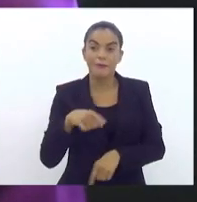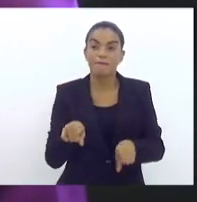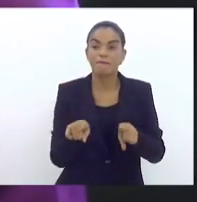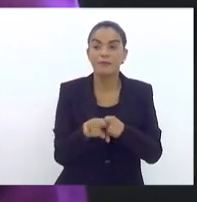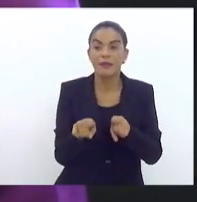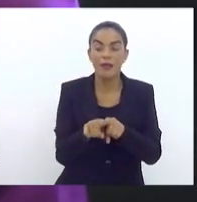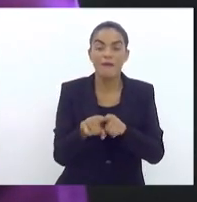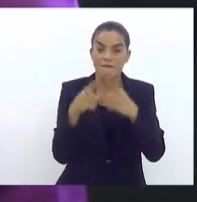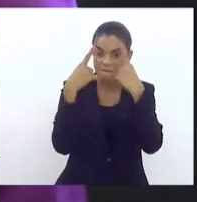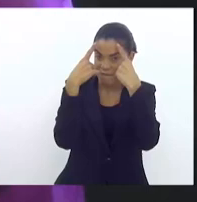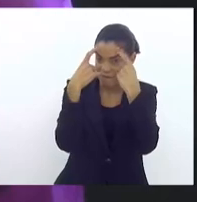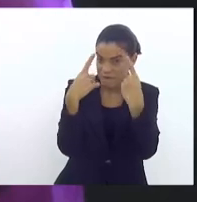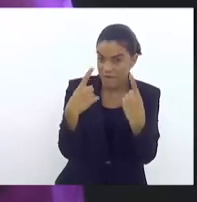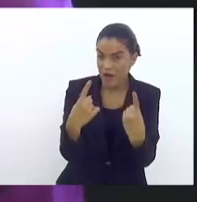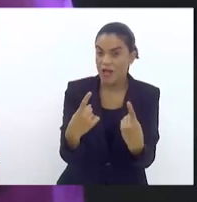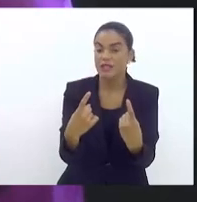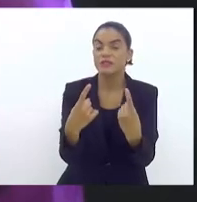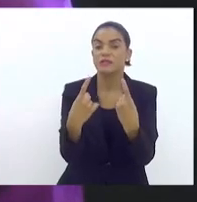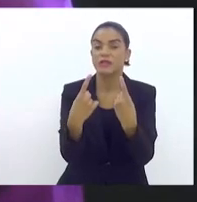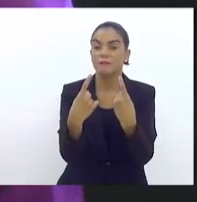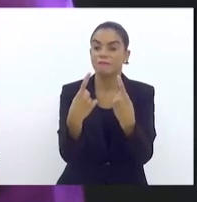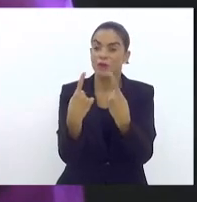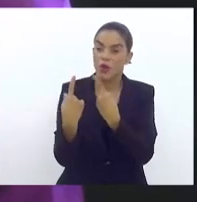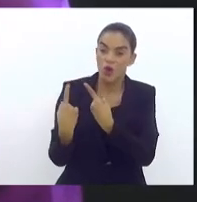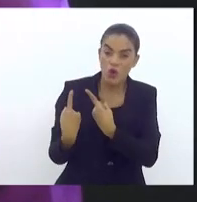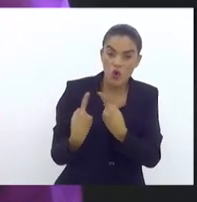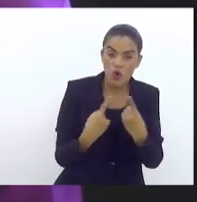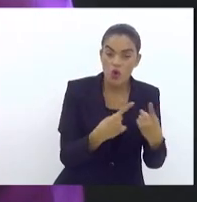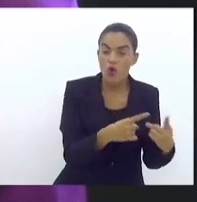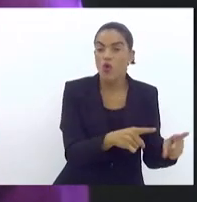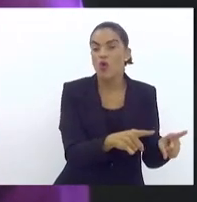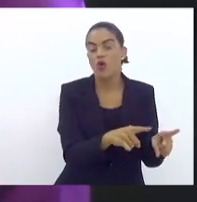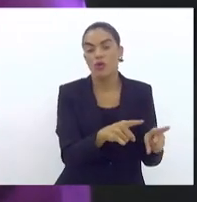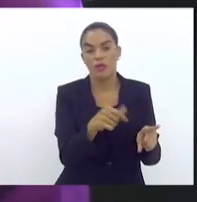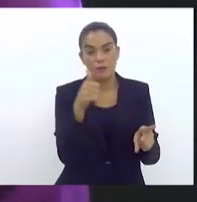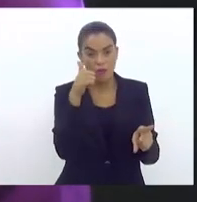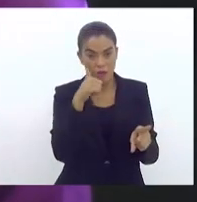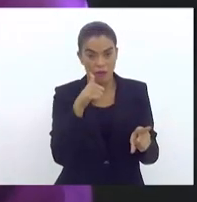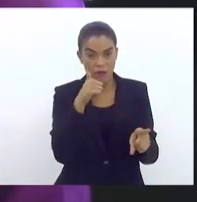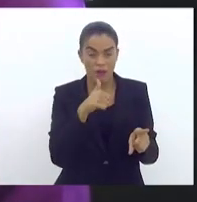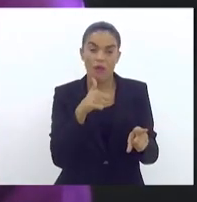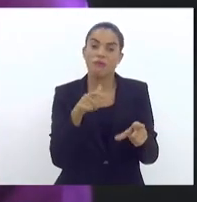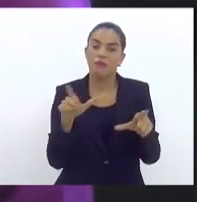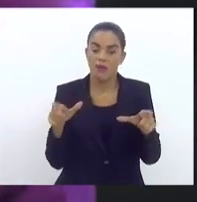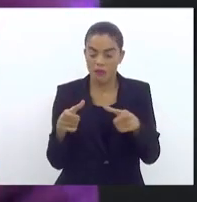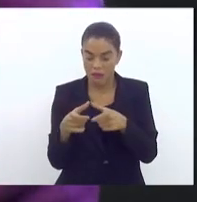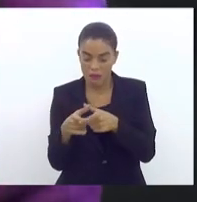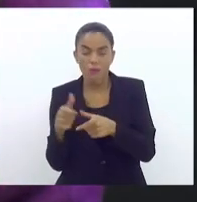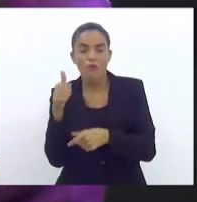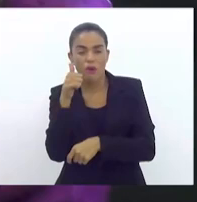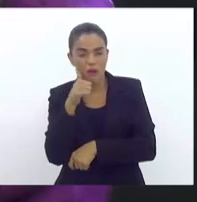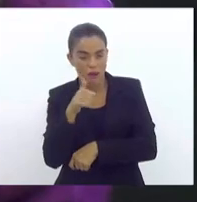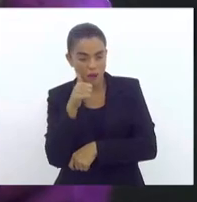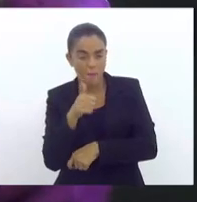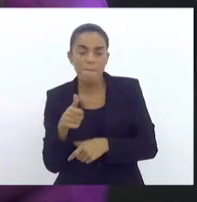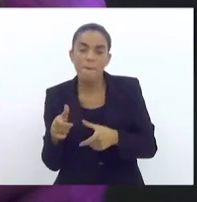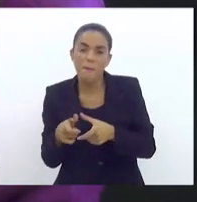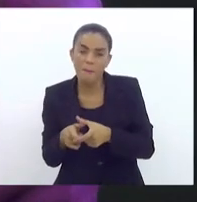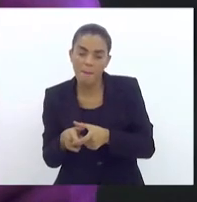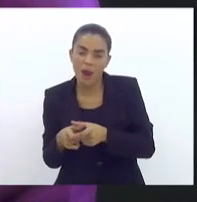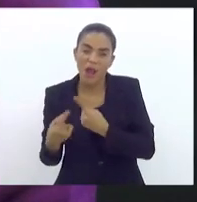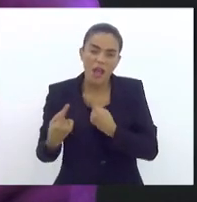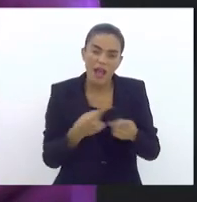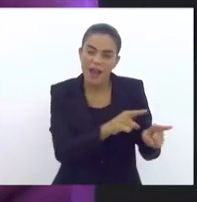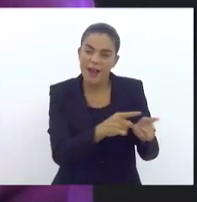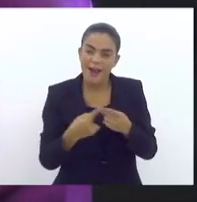das violências que majoritariamente contra as mulheres são os homens mas que também tem uma pequena parcela de mulheres ofendendo outras